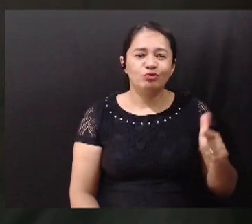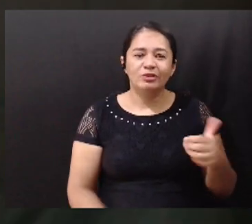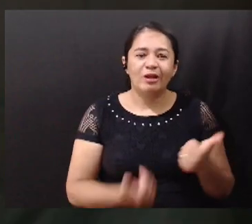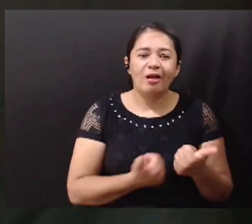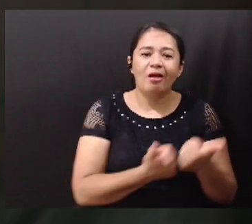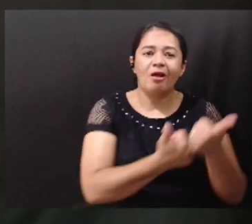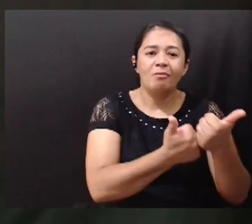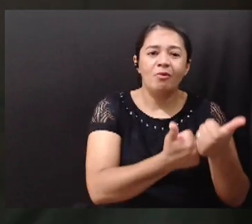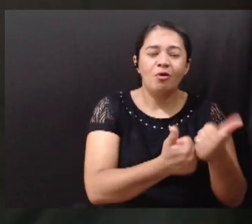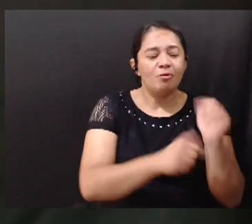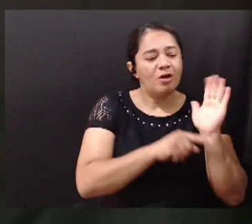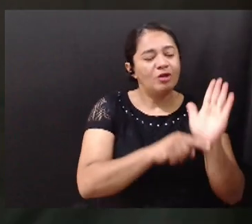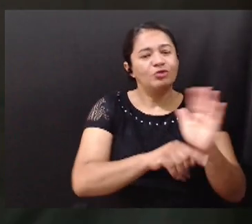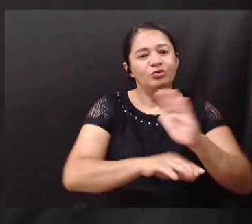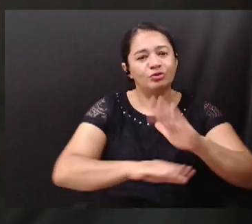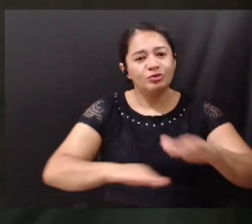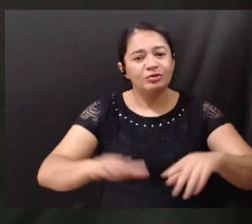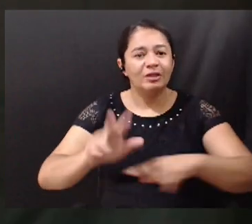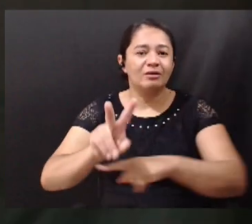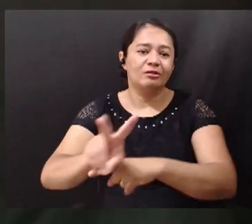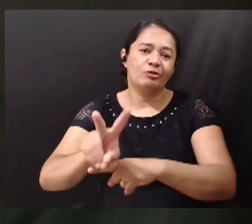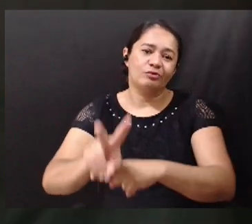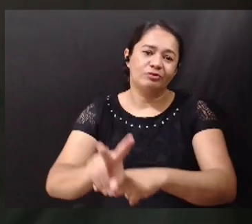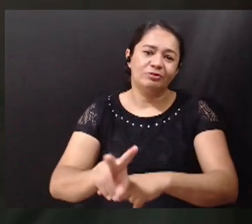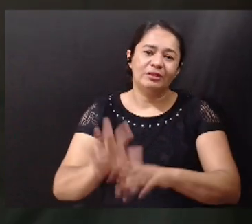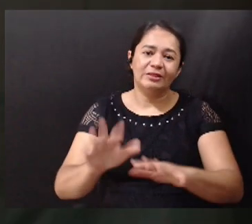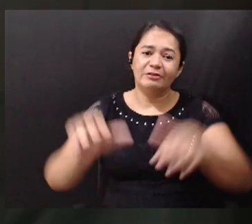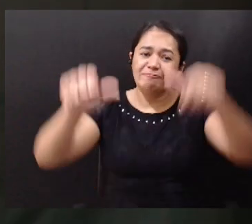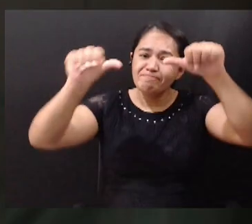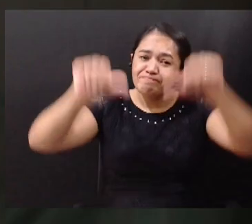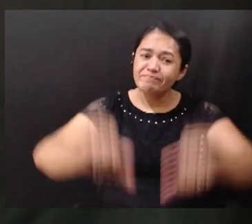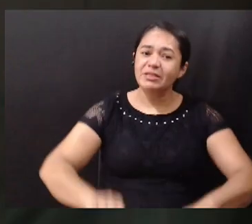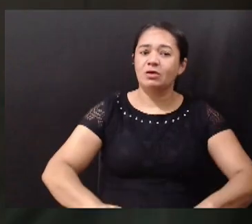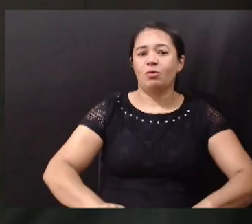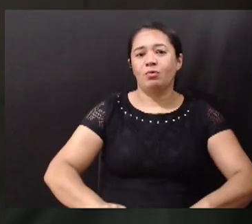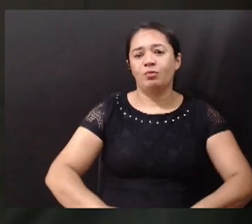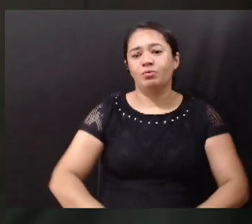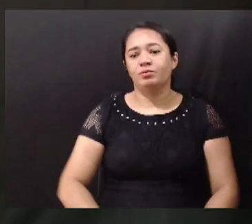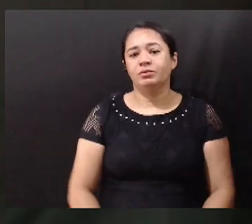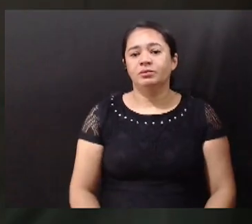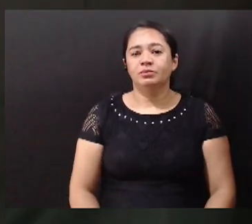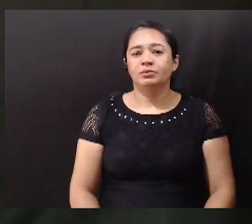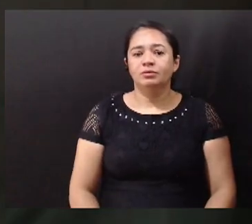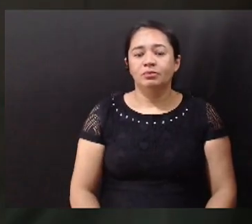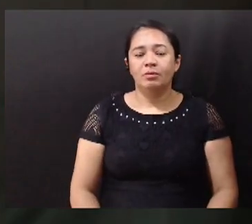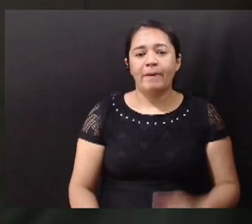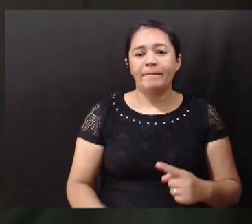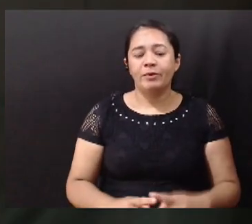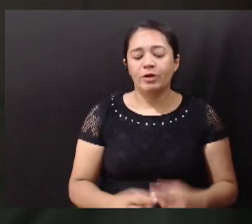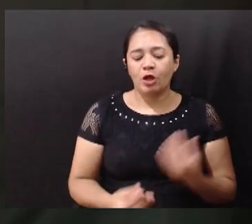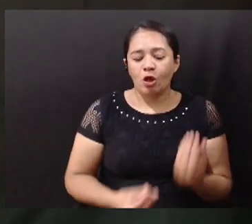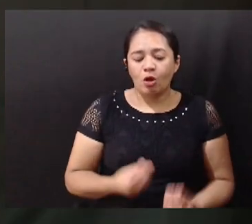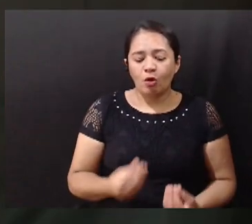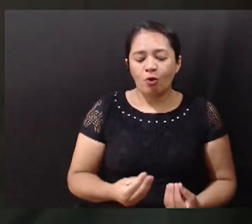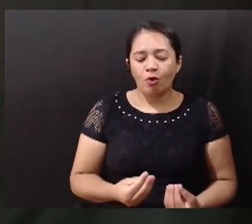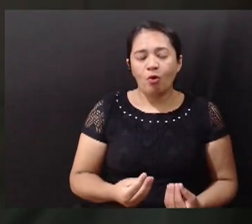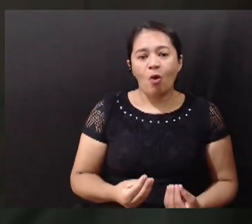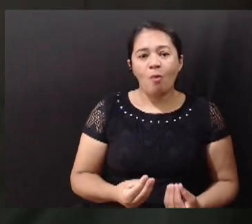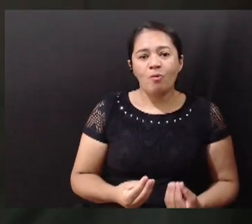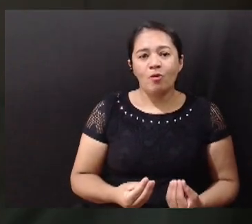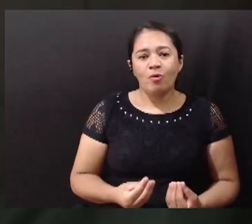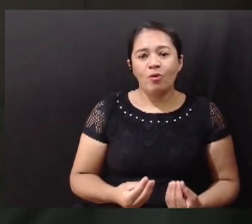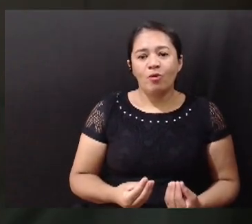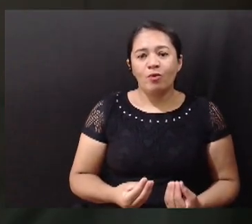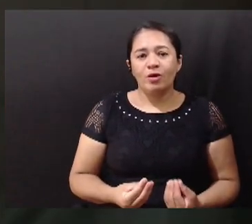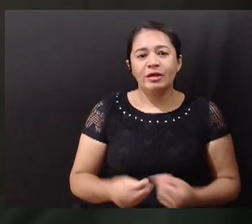cuidar dessa criança, a situação ela fica ainda mais complicada, porque ela não tem como terceirizar, né, esse